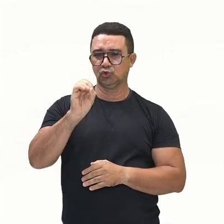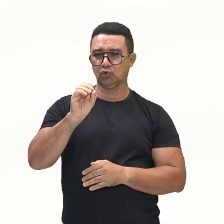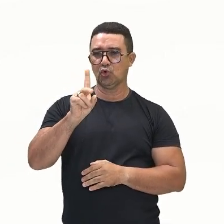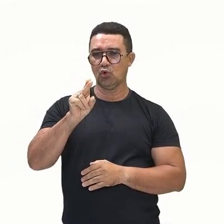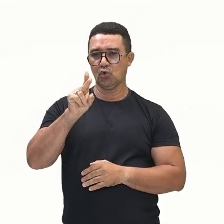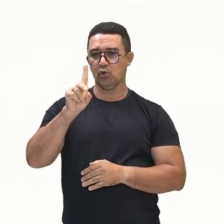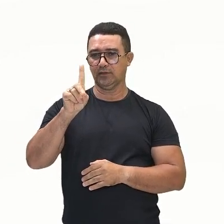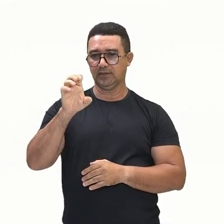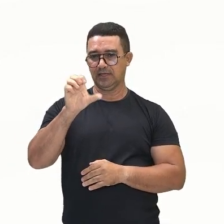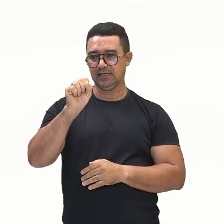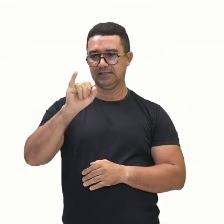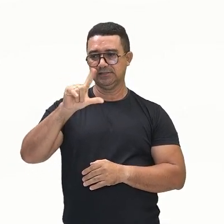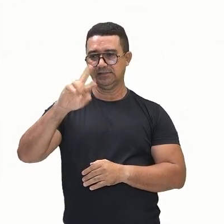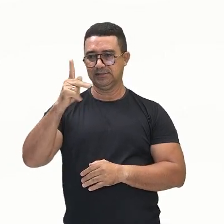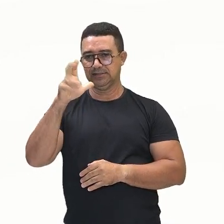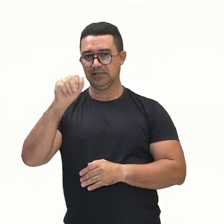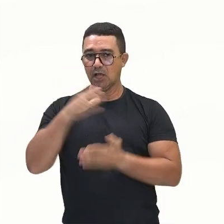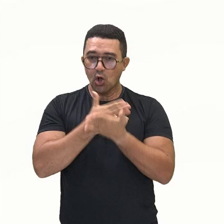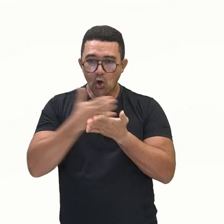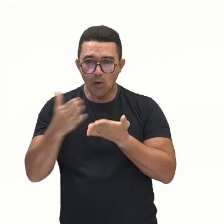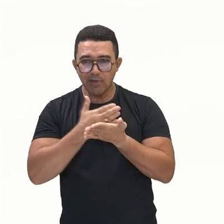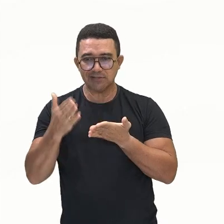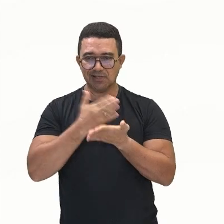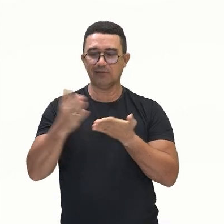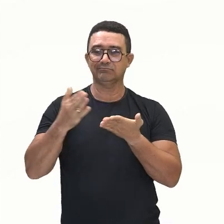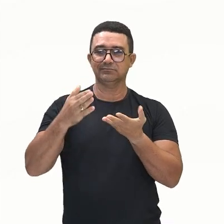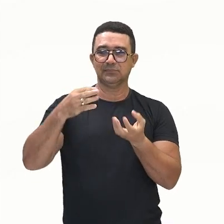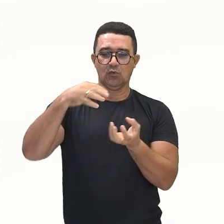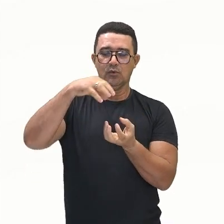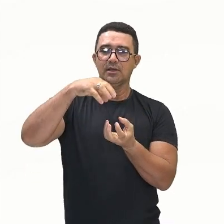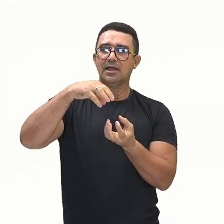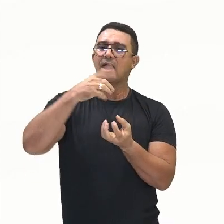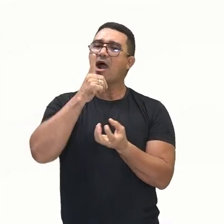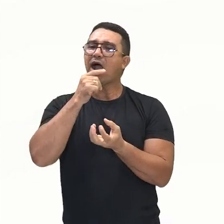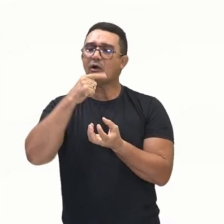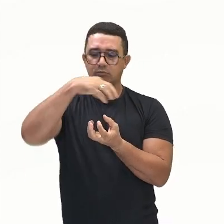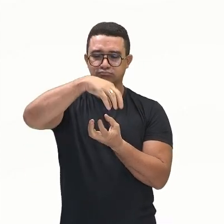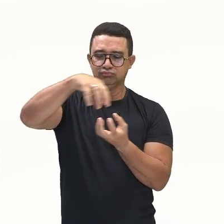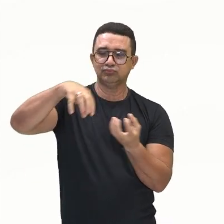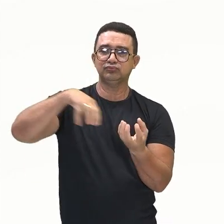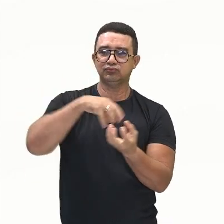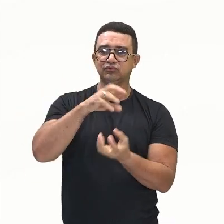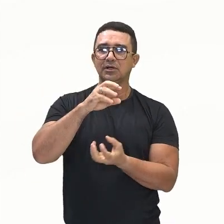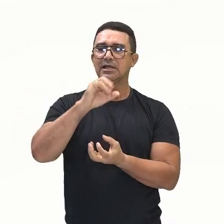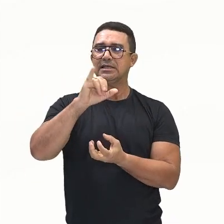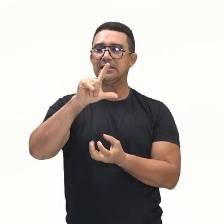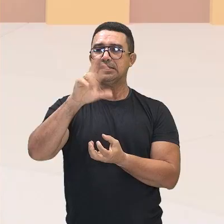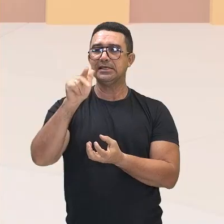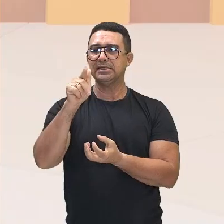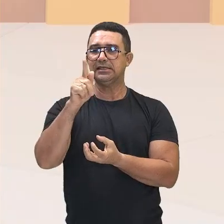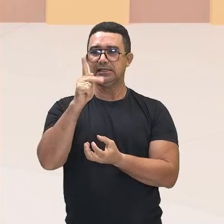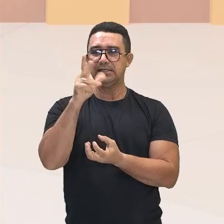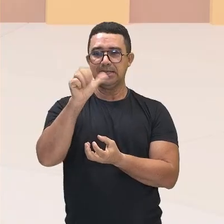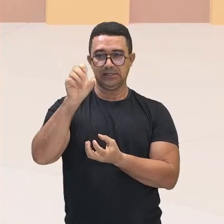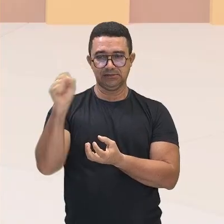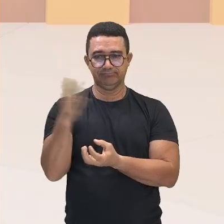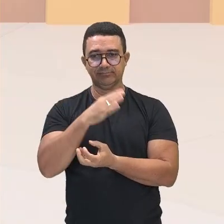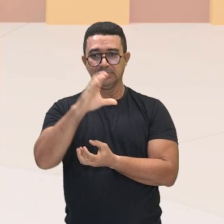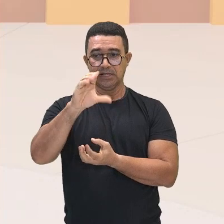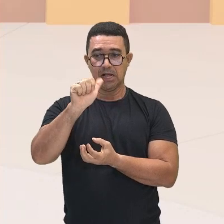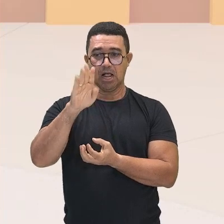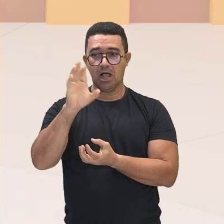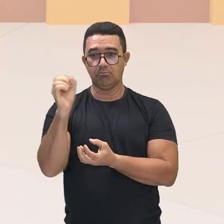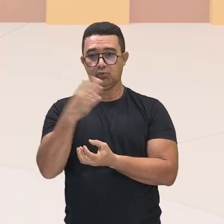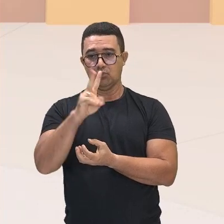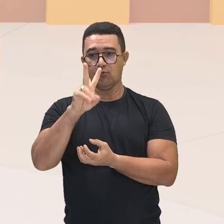a partir do Cabo Verde, as ilhas do Cabo Verde, 370 léguas em diante seria então